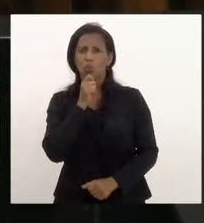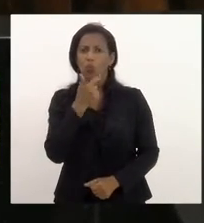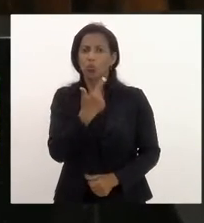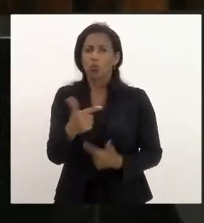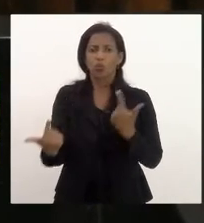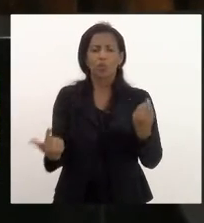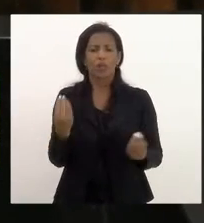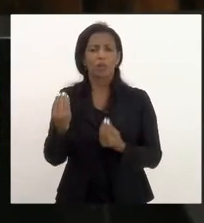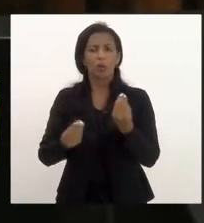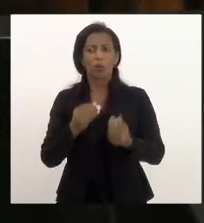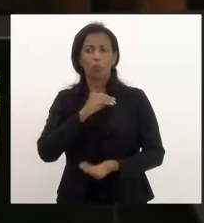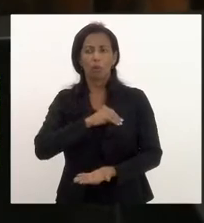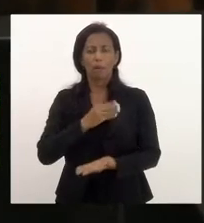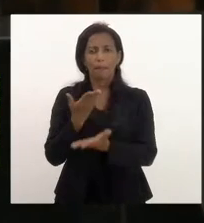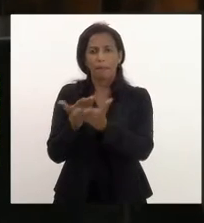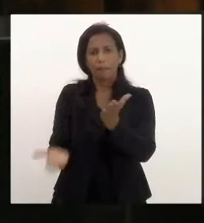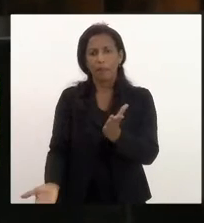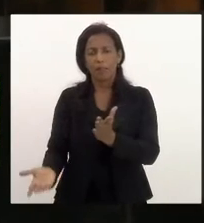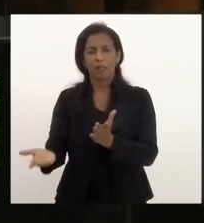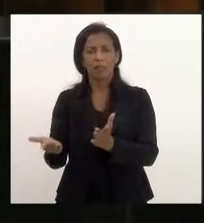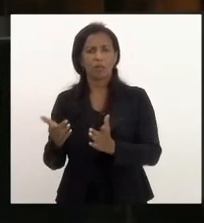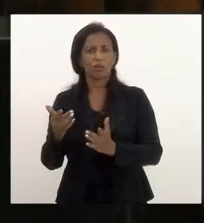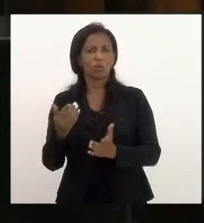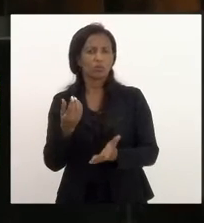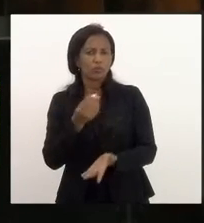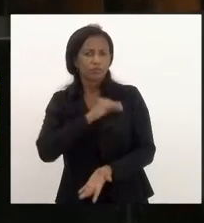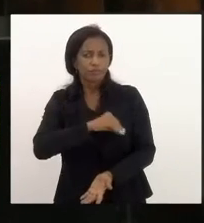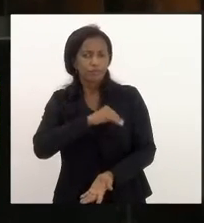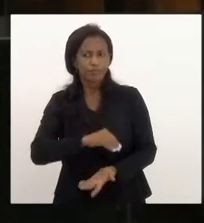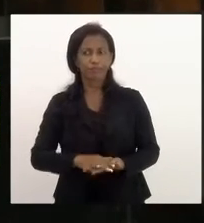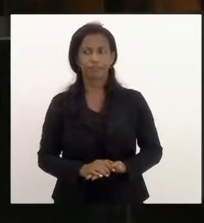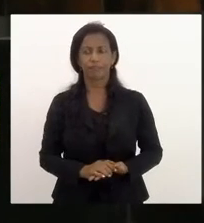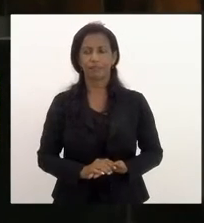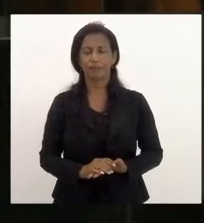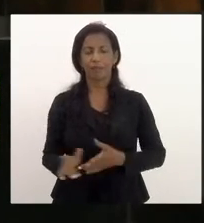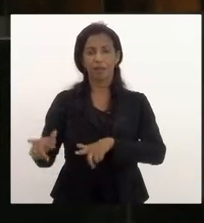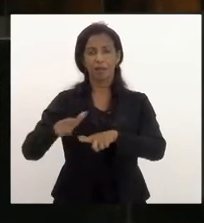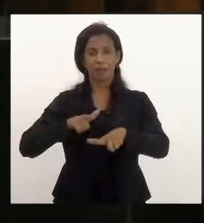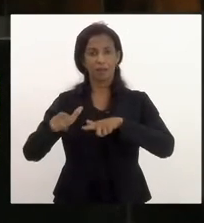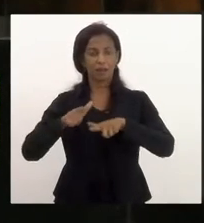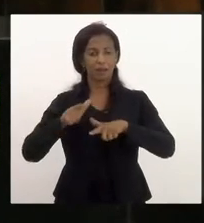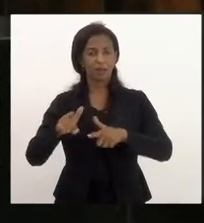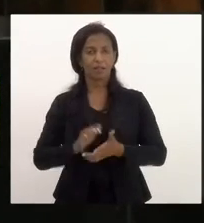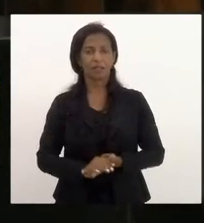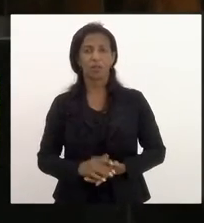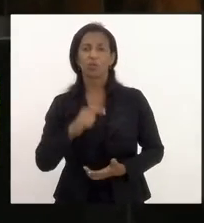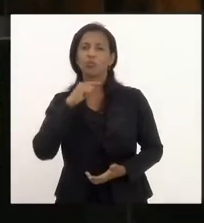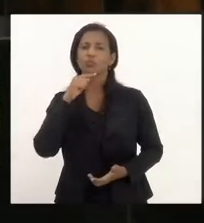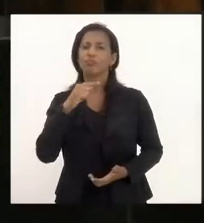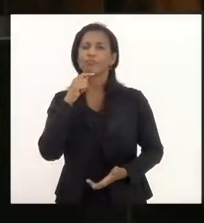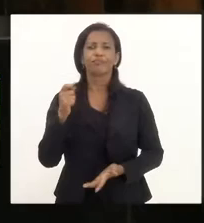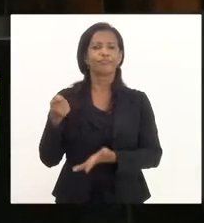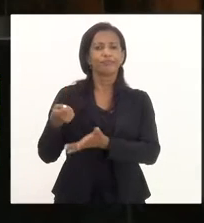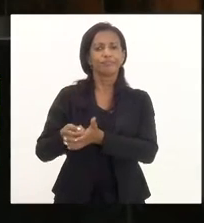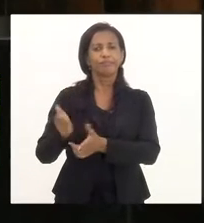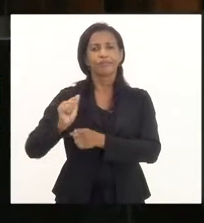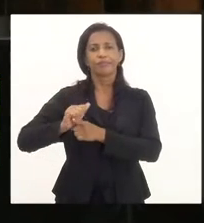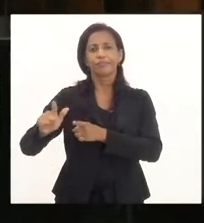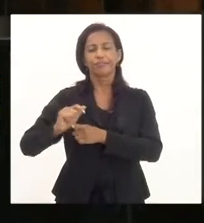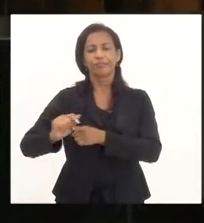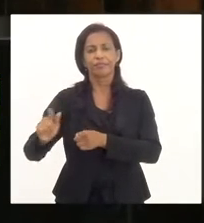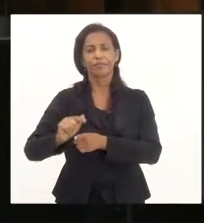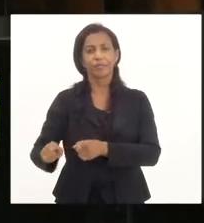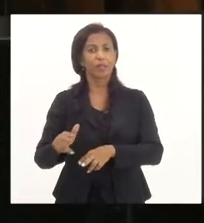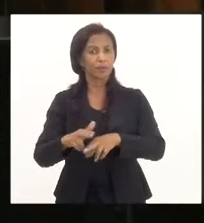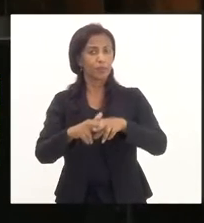sabem como manter a renda que perderam parte da sua renda é trabalhadores que não conseguem pagar o aluguel e